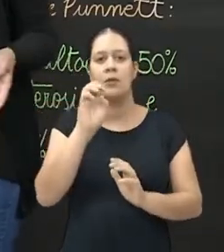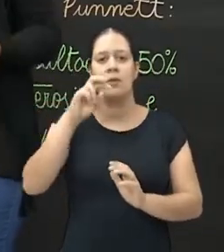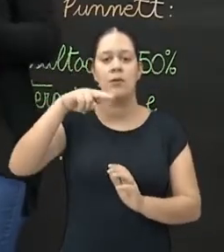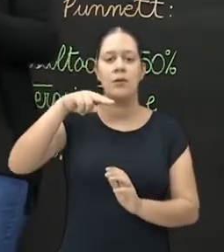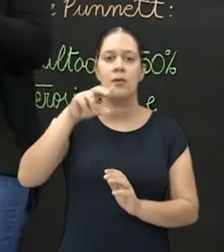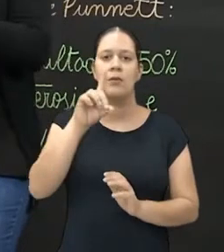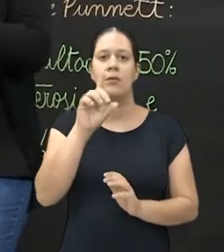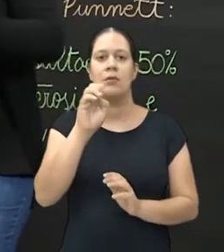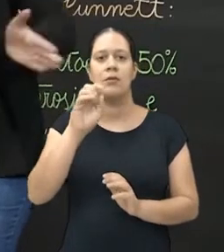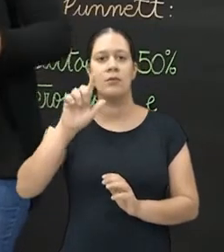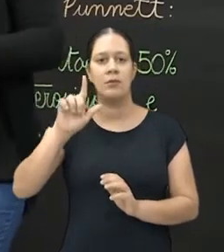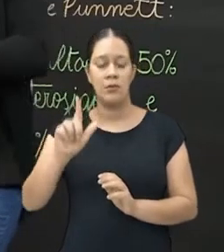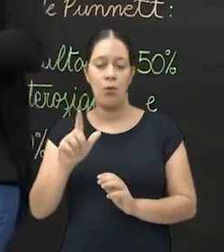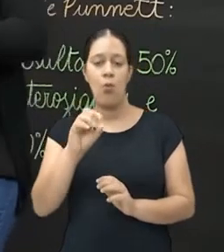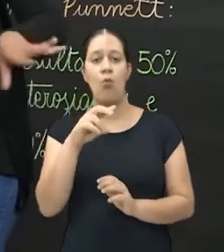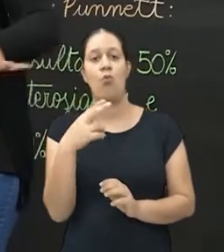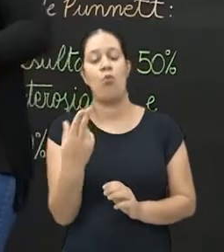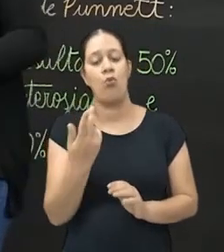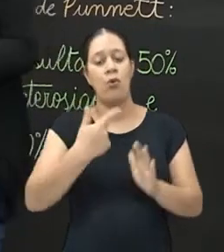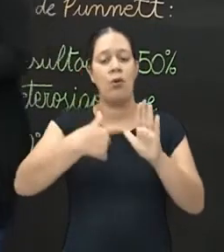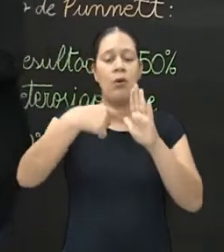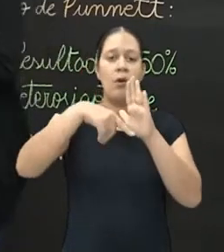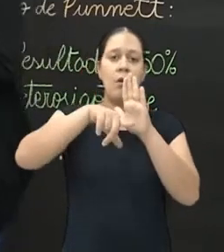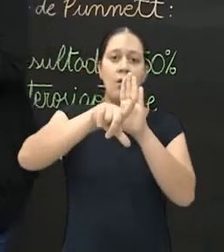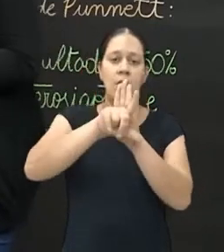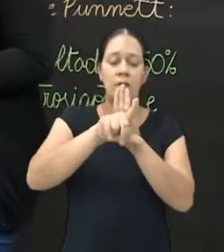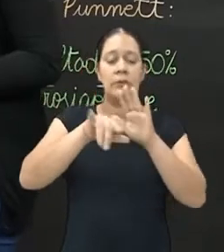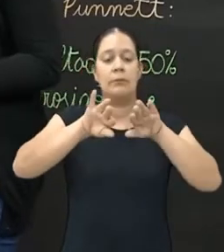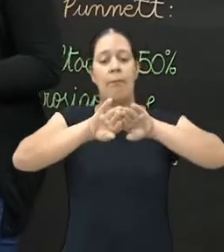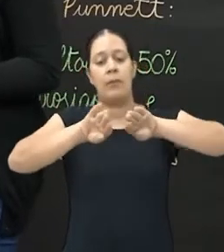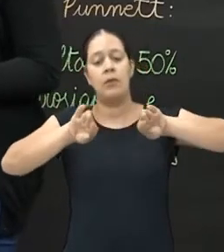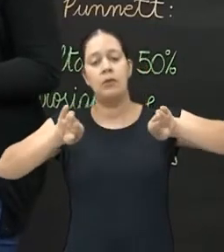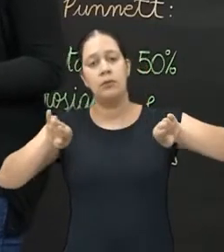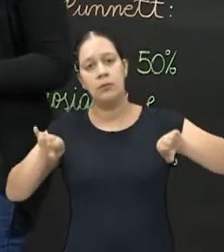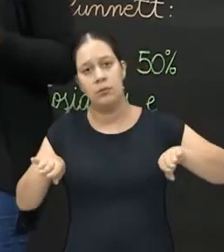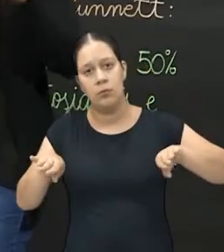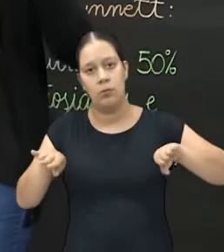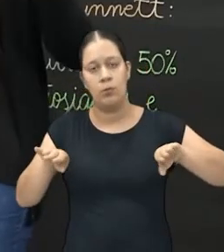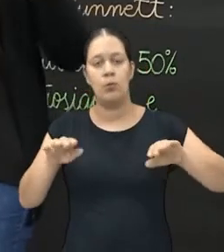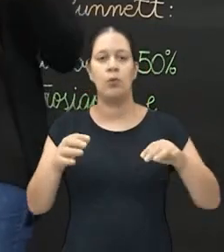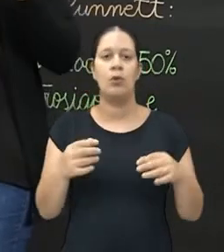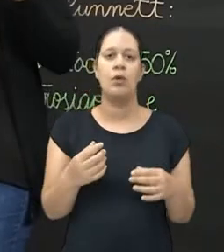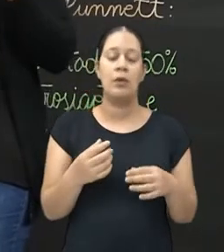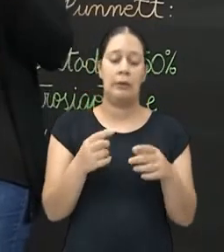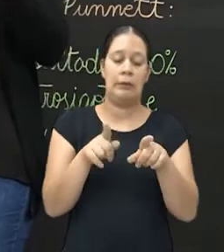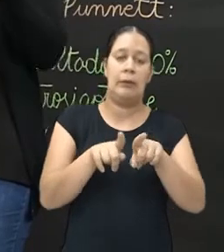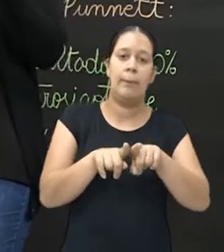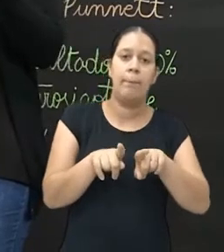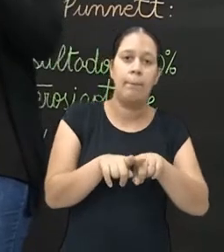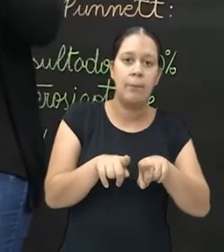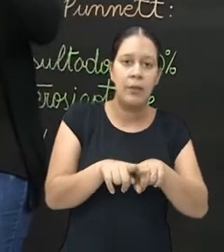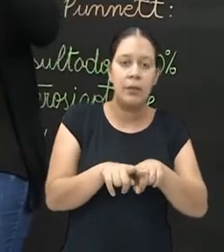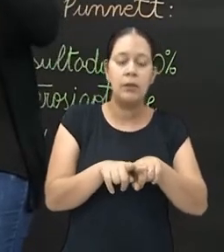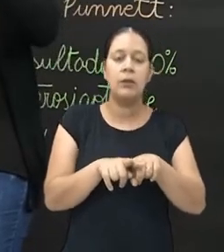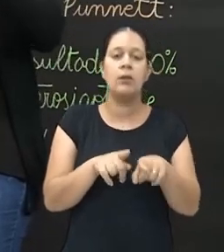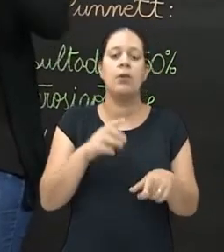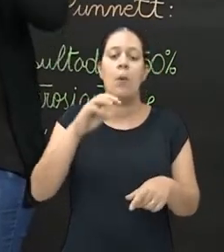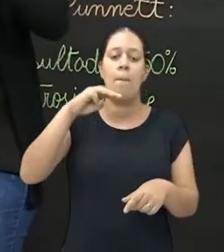lei, ou lei da segregação, da separação de fatores, também chamada de monohibridismo.